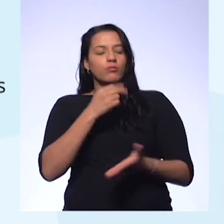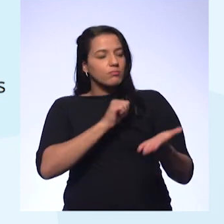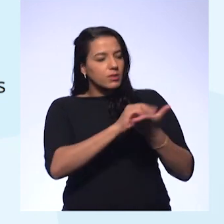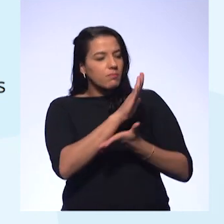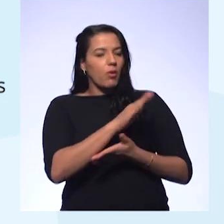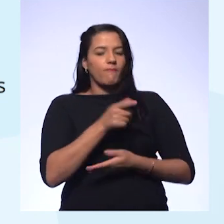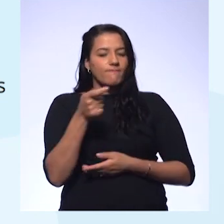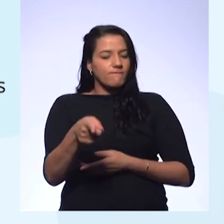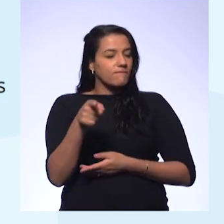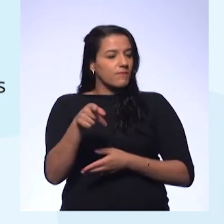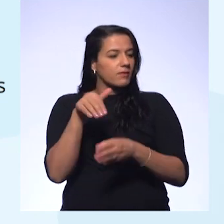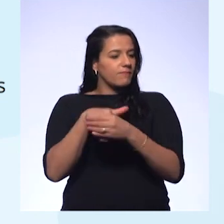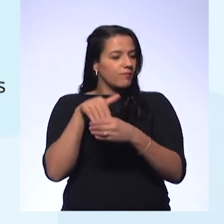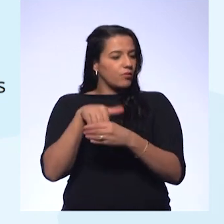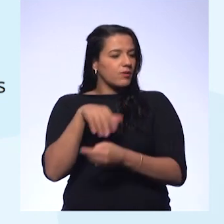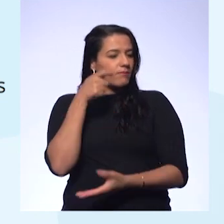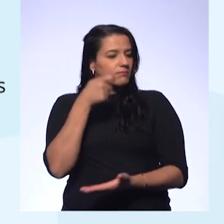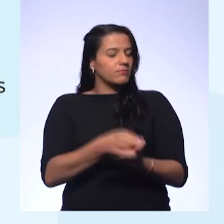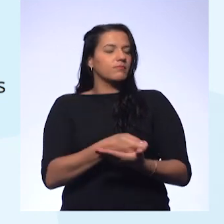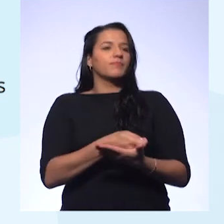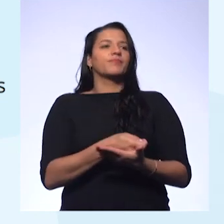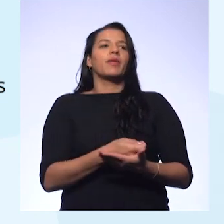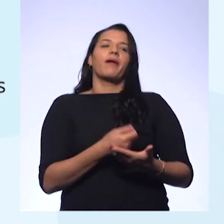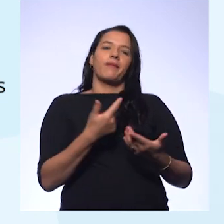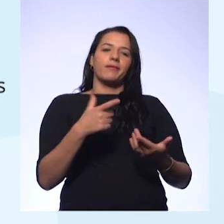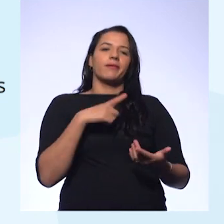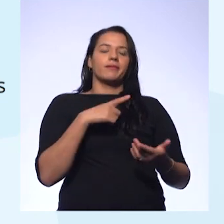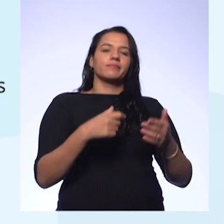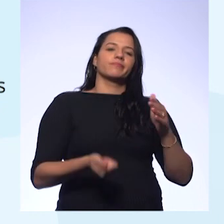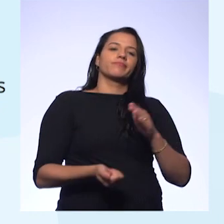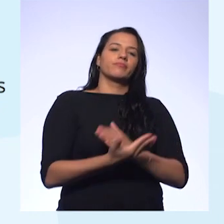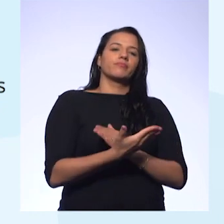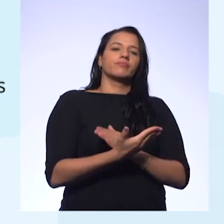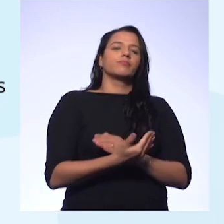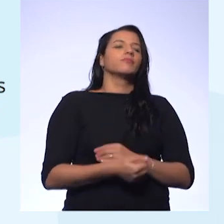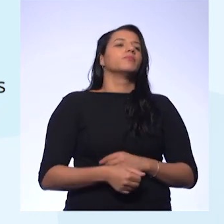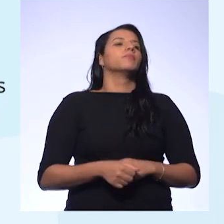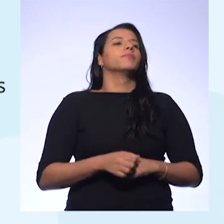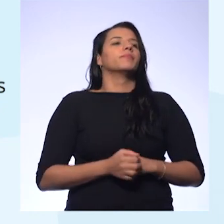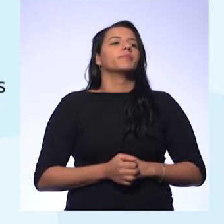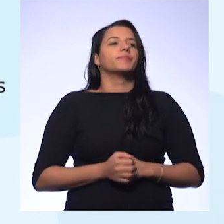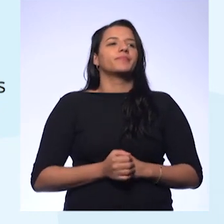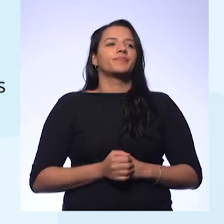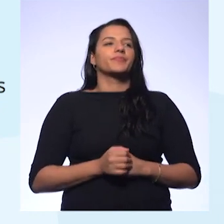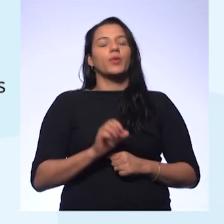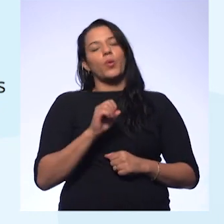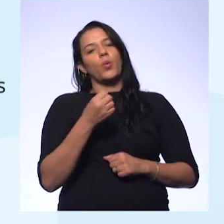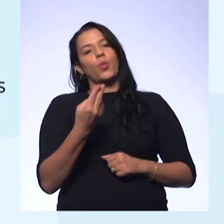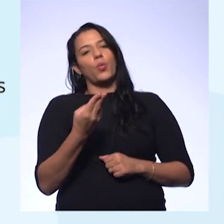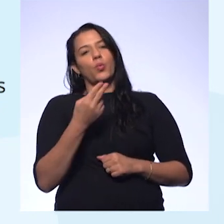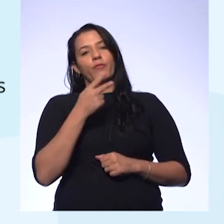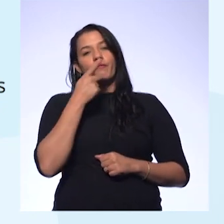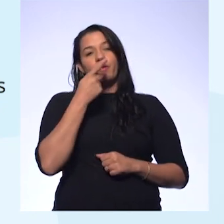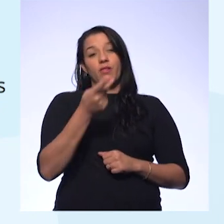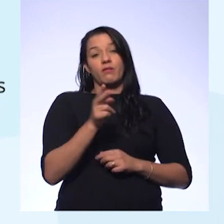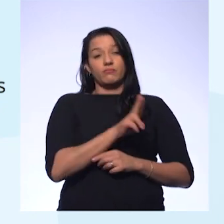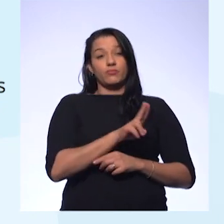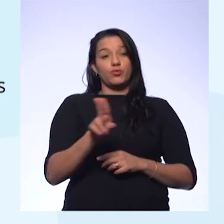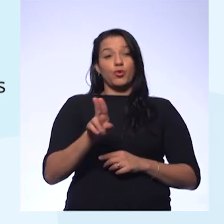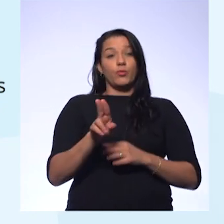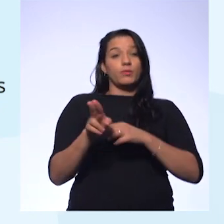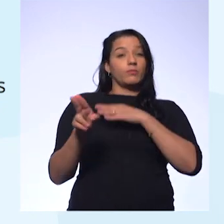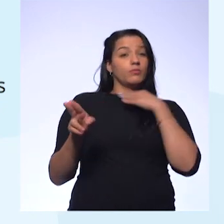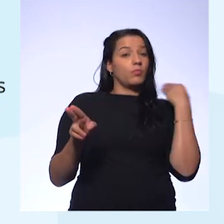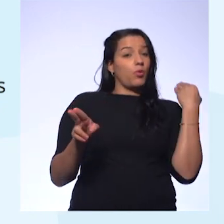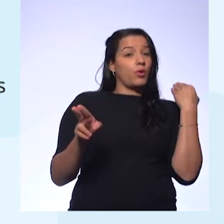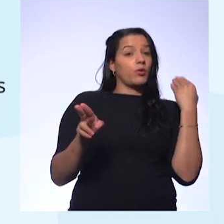embora, né? Existiam outros tipos de fraudes, como, por exemplo, colocar o nome de um eleitor que já era falecido lá na